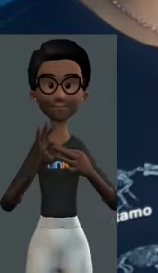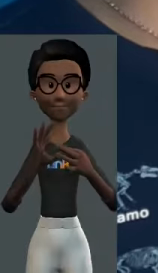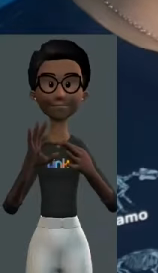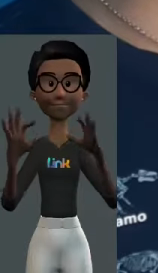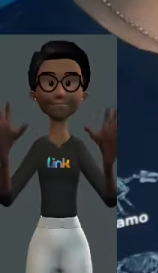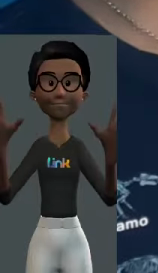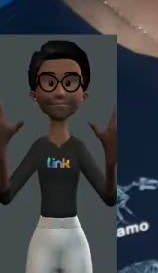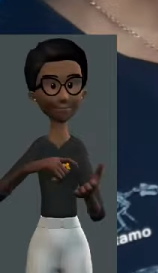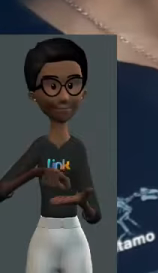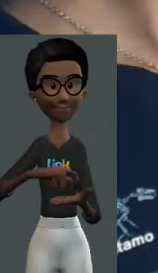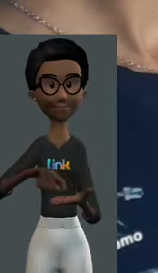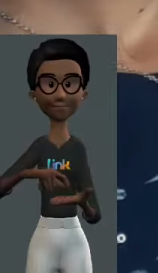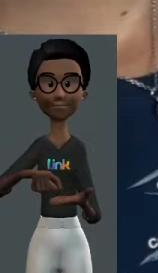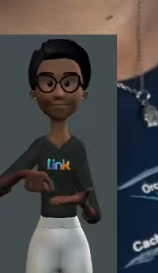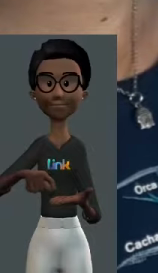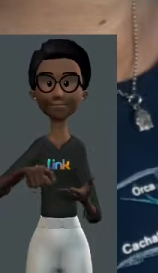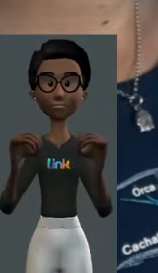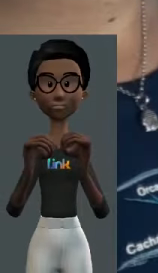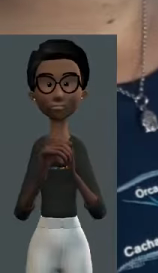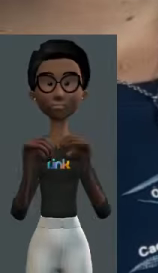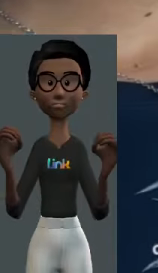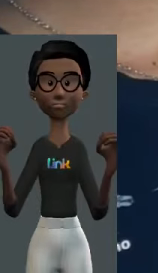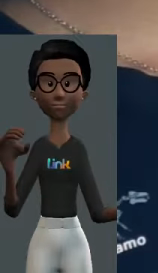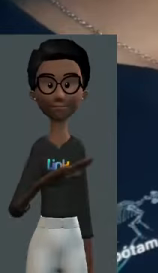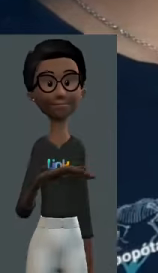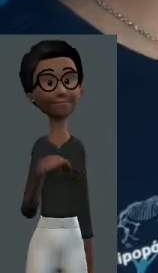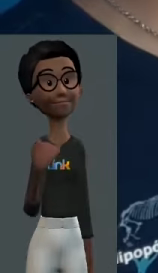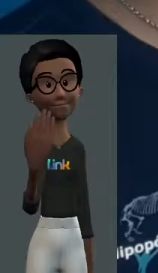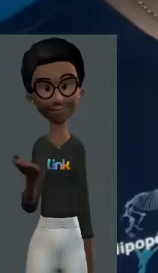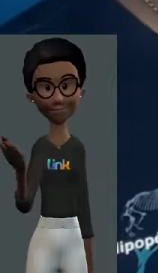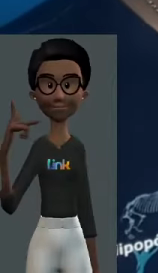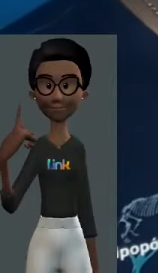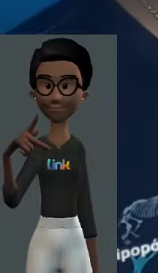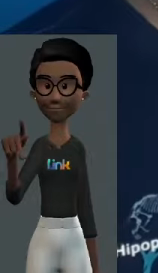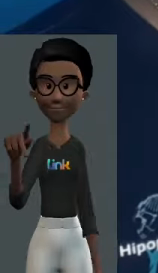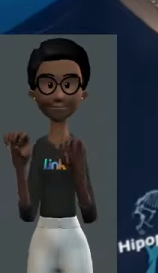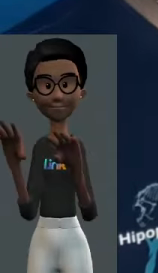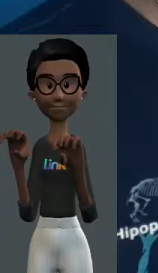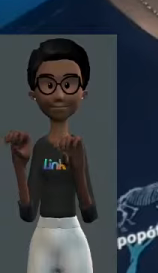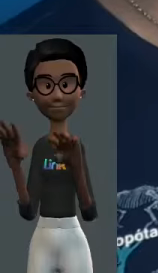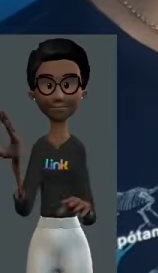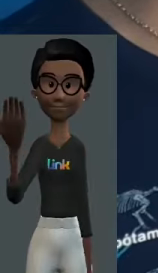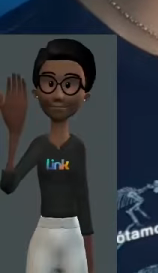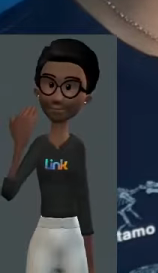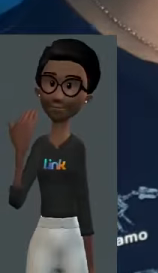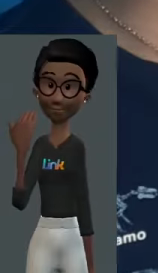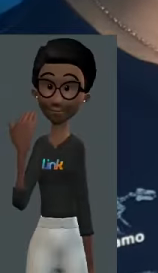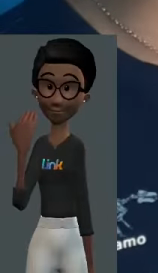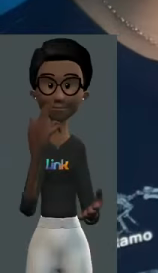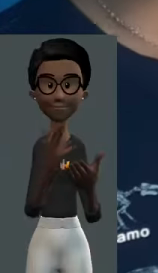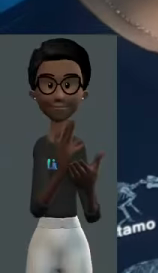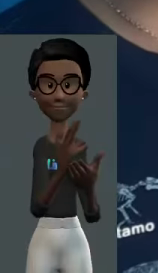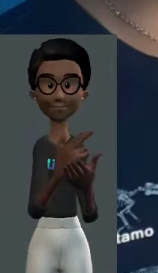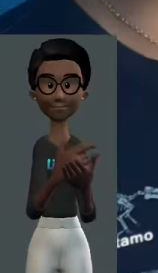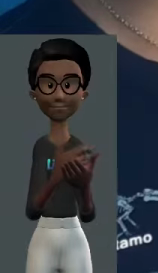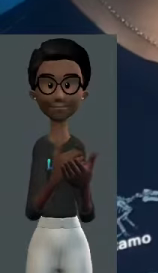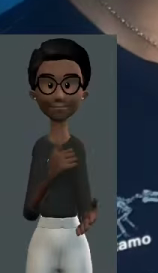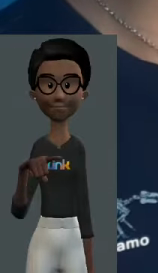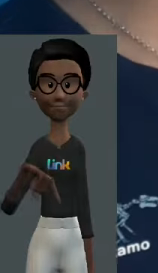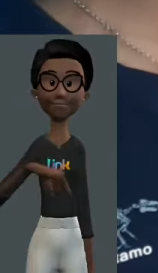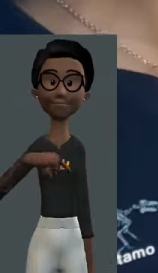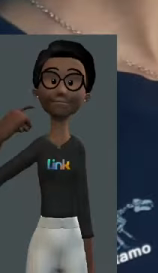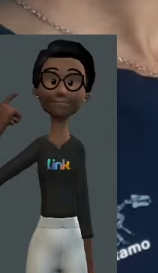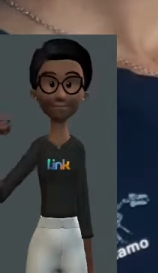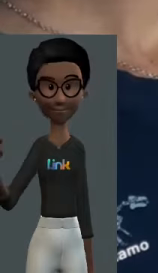da filosofia. A característica mais evidente do seu trabalho é o idealismo platônico. O que